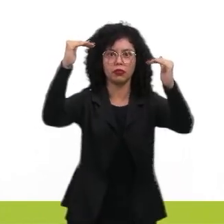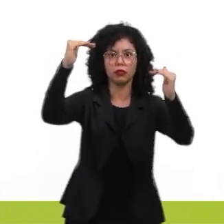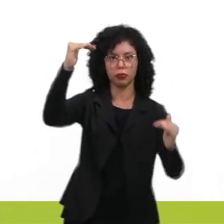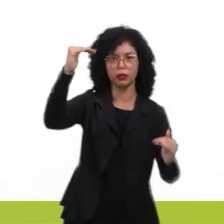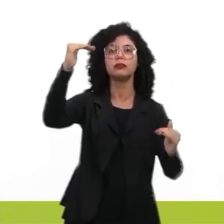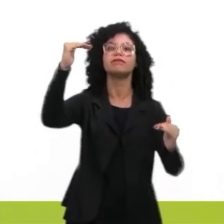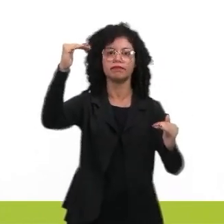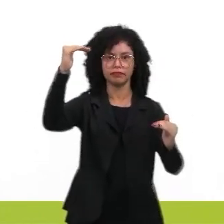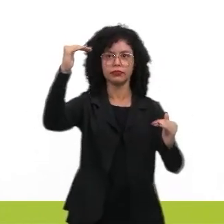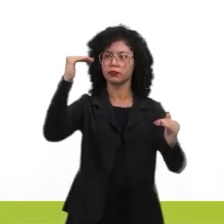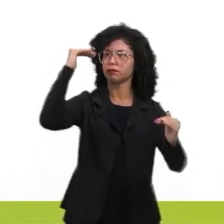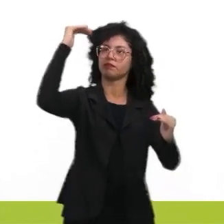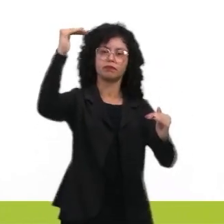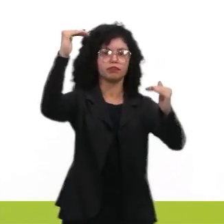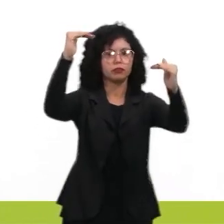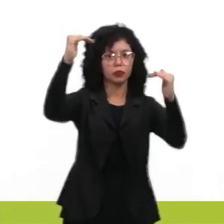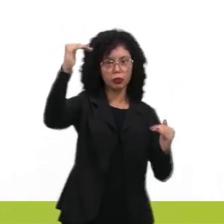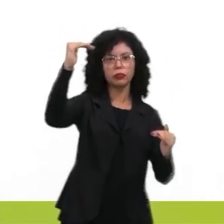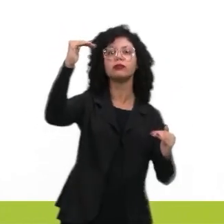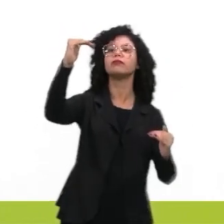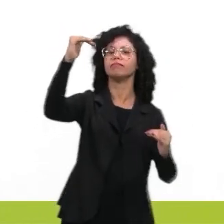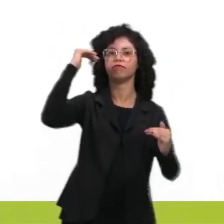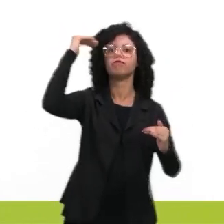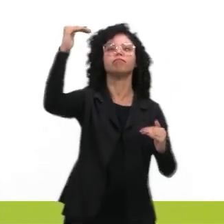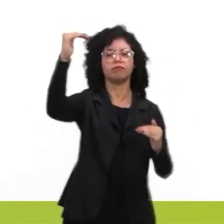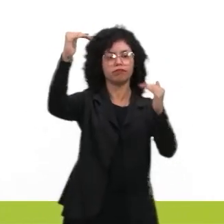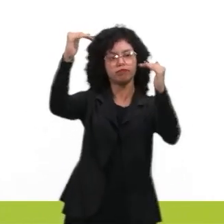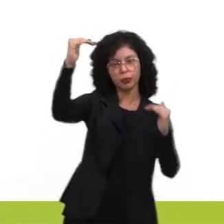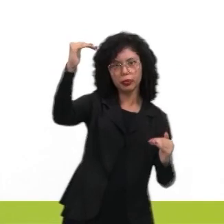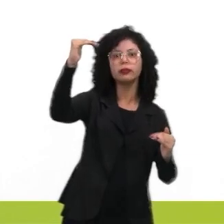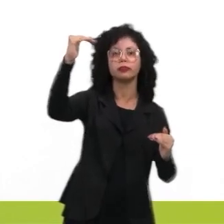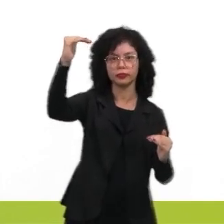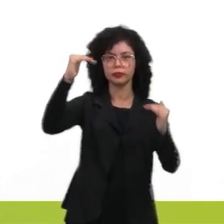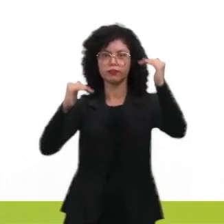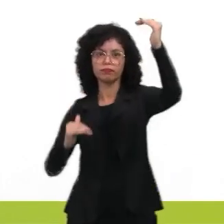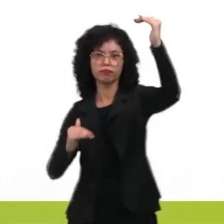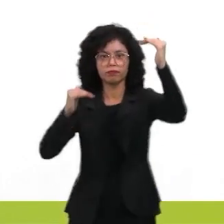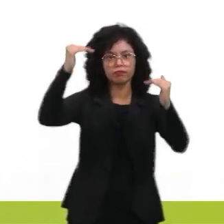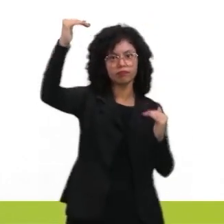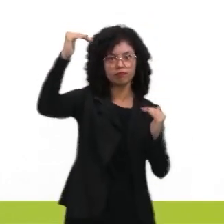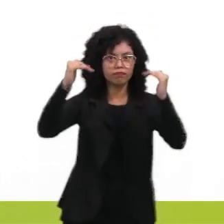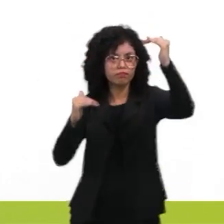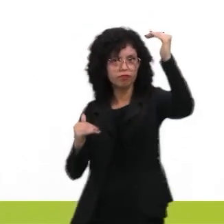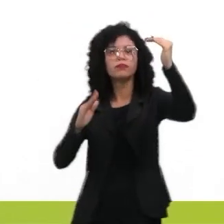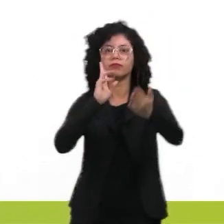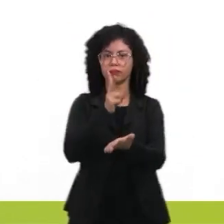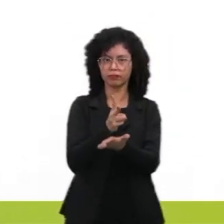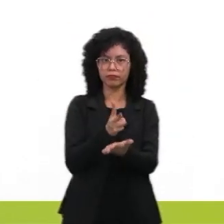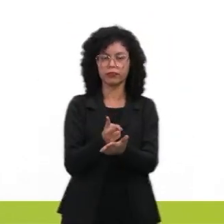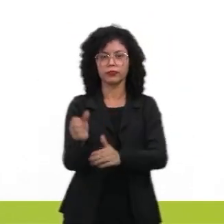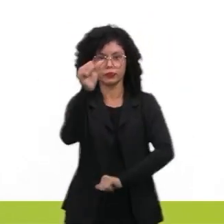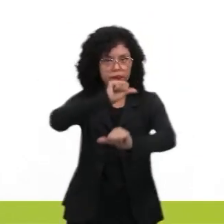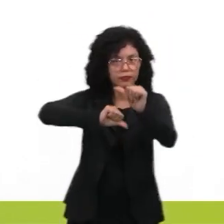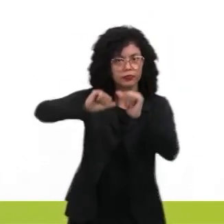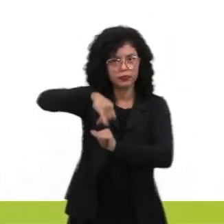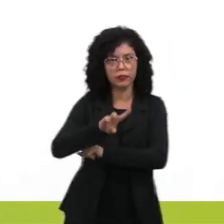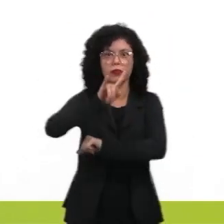na mesma proporção, ou seja, um aumenta, a outra diminui, um aumenta, a outra baixa, a outra sobe, a gente tem uma ideia clara de